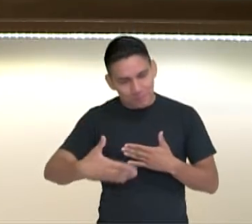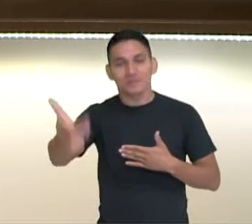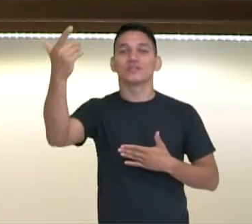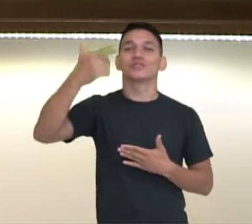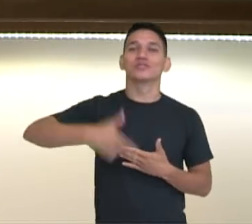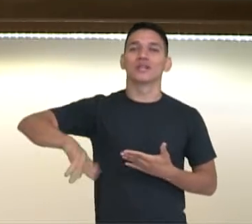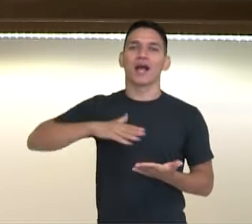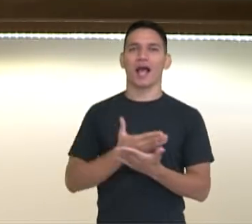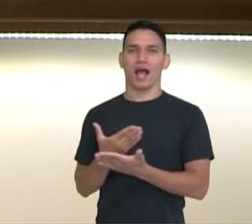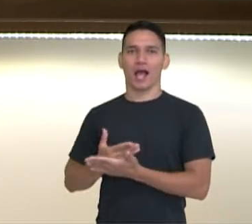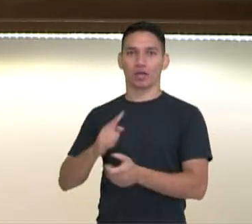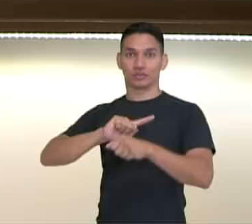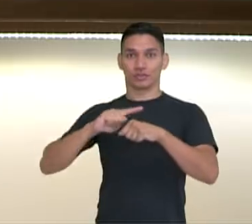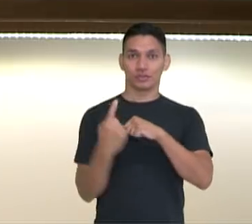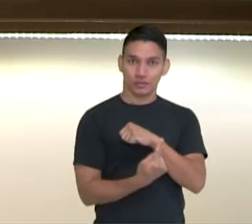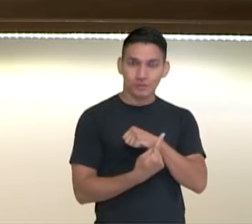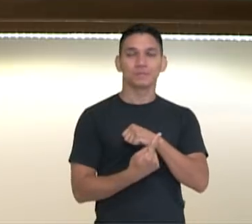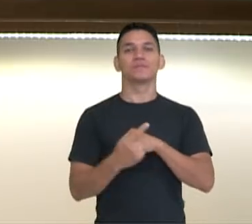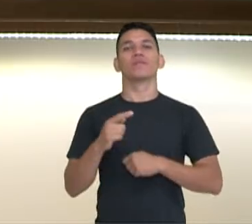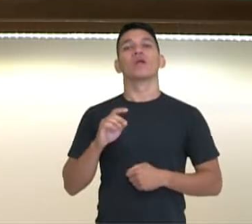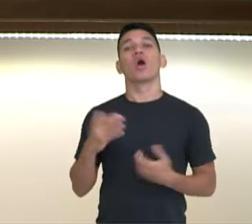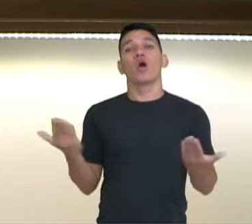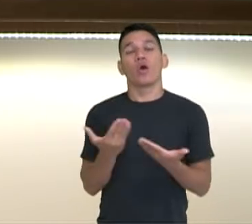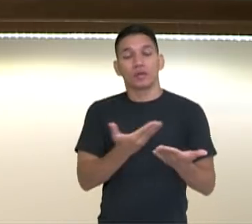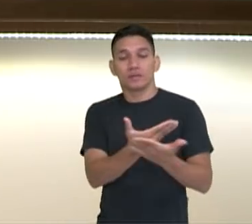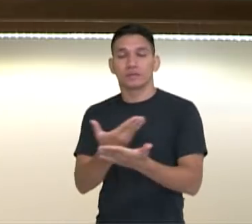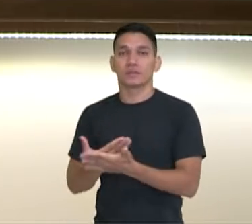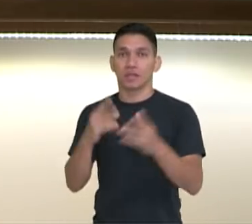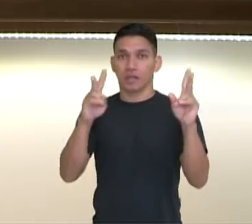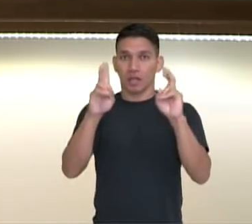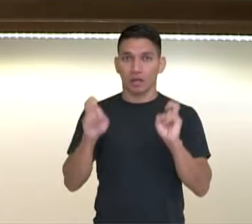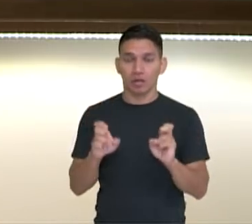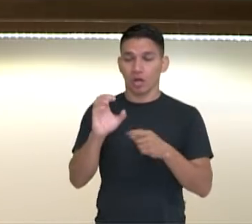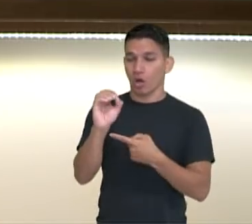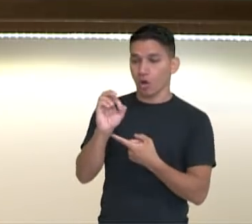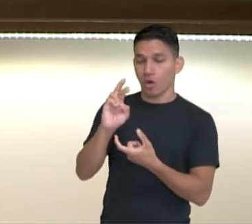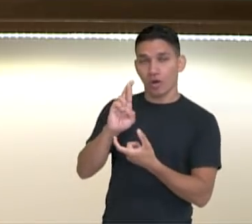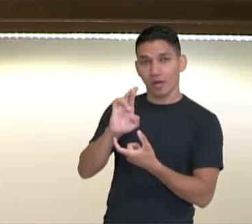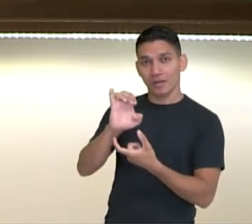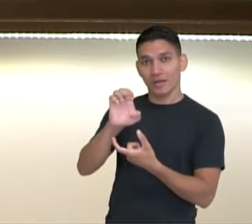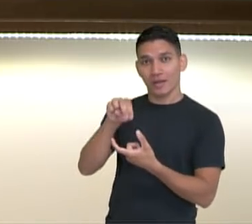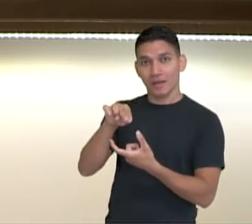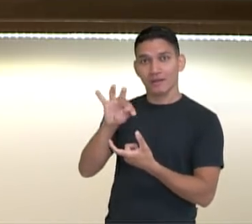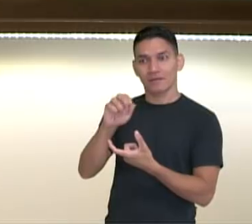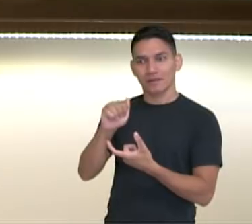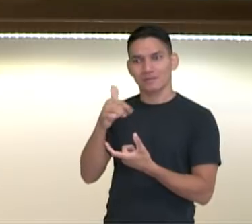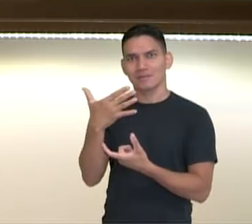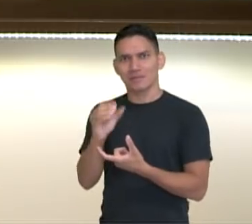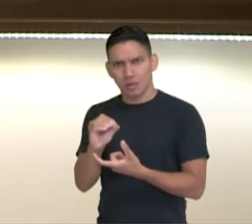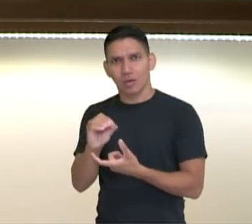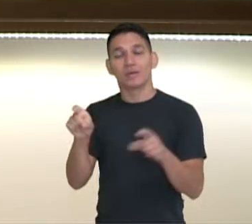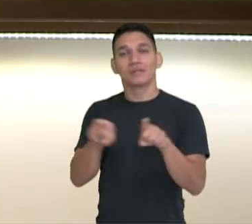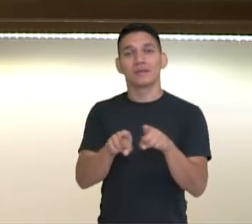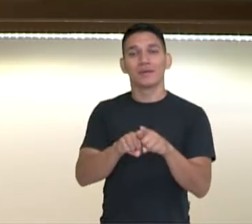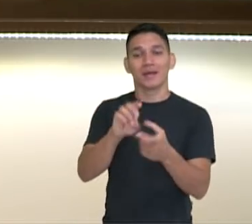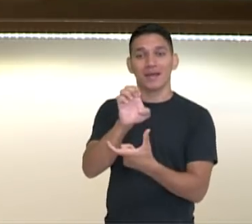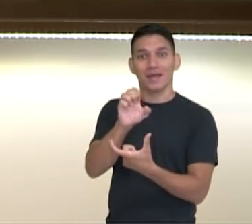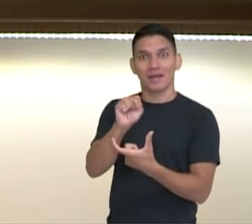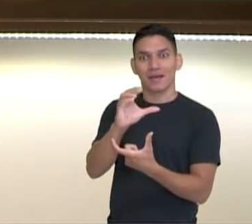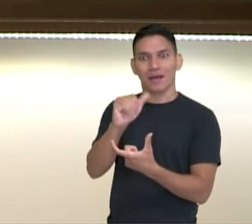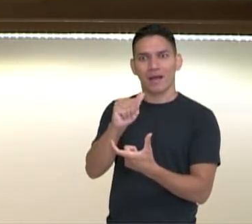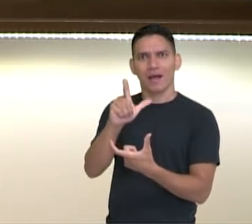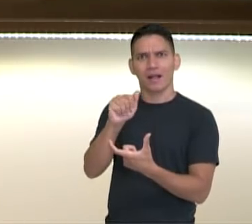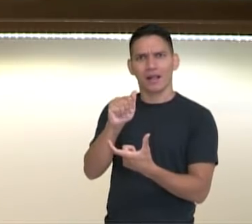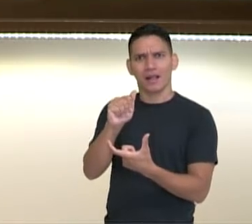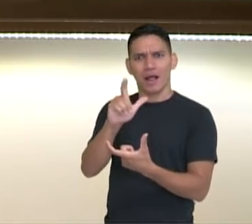aula de geografia e na aula de hoje a gente vai falar sobre orientação, escala cartográfica. Essas